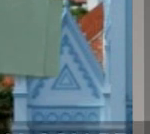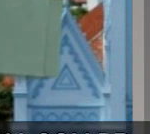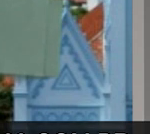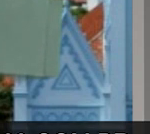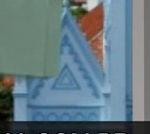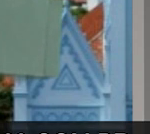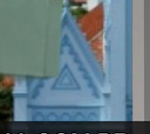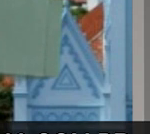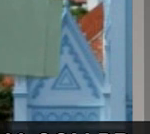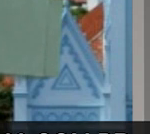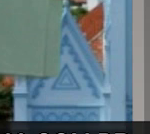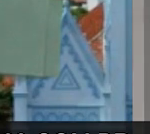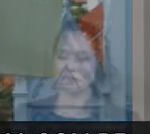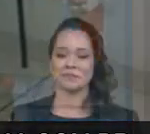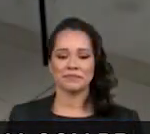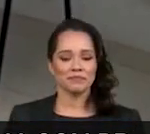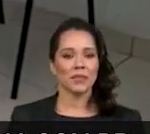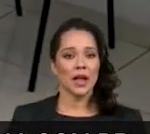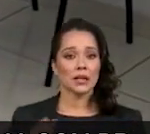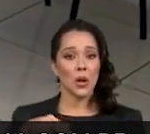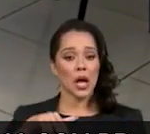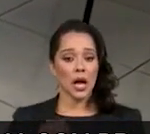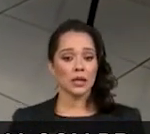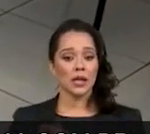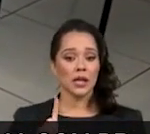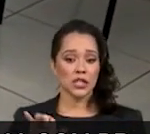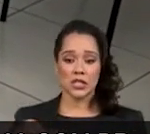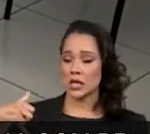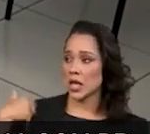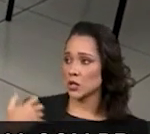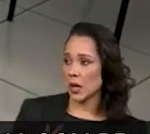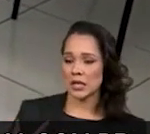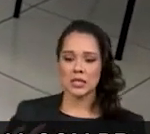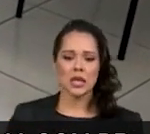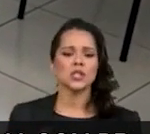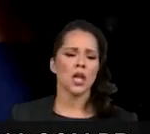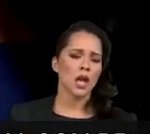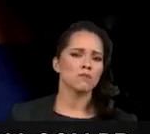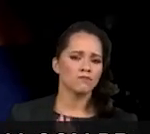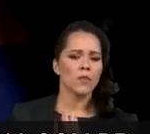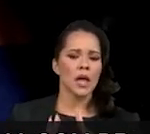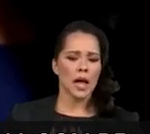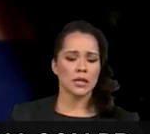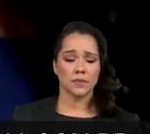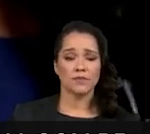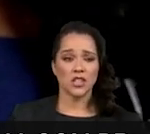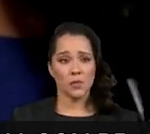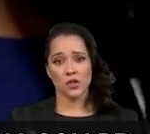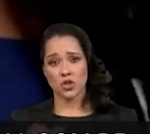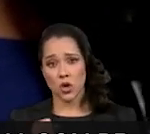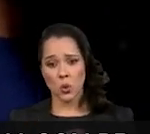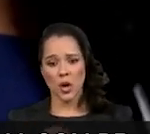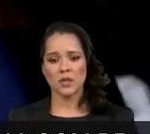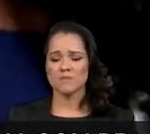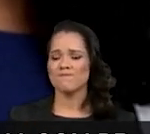É o janeiro branco. Ana Edith de Lima, de 47 anos, é dona de casa. Há 18 anos, descobriu